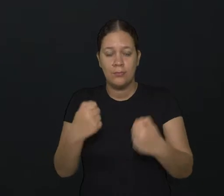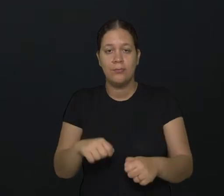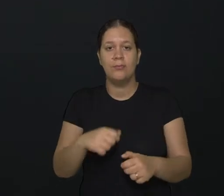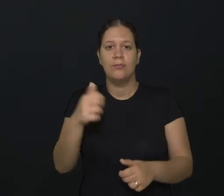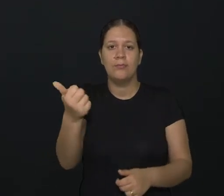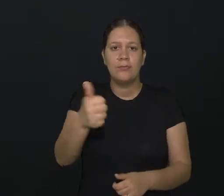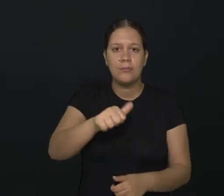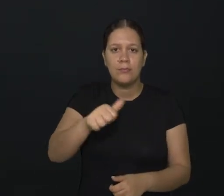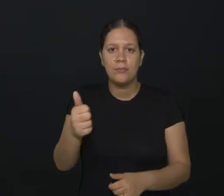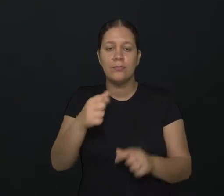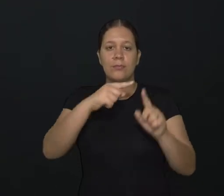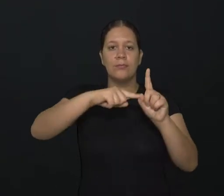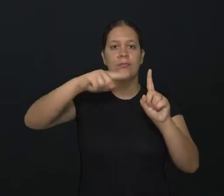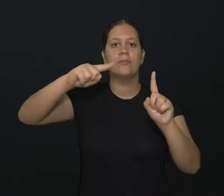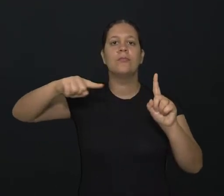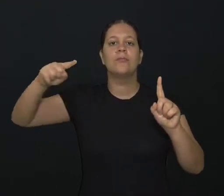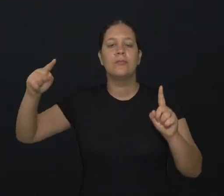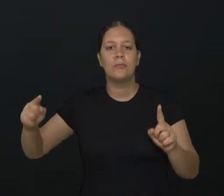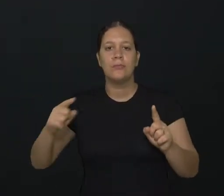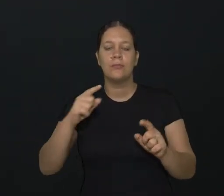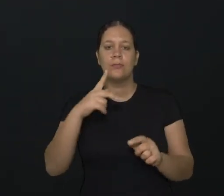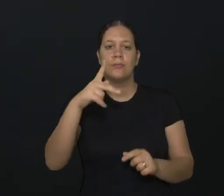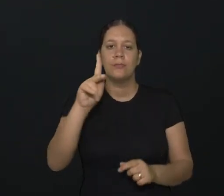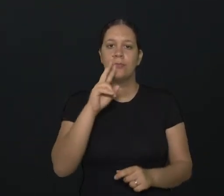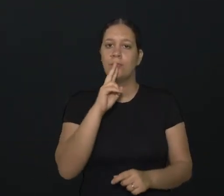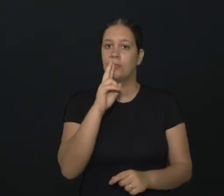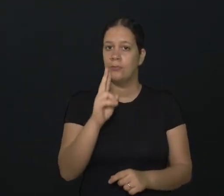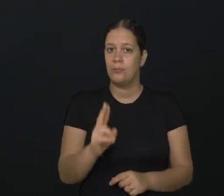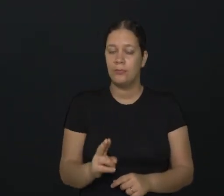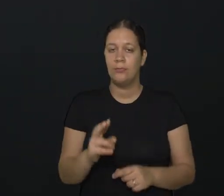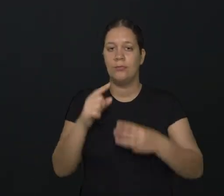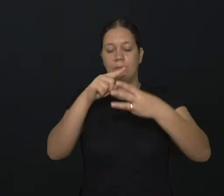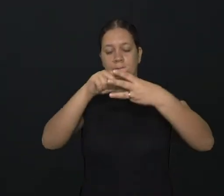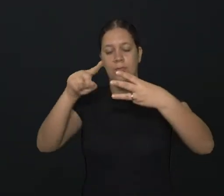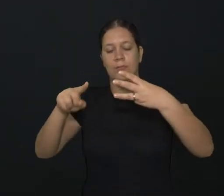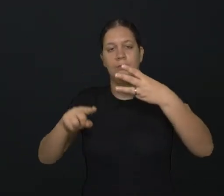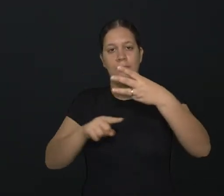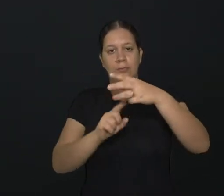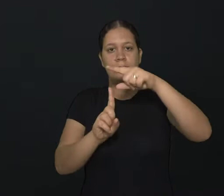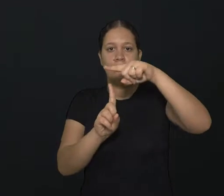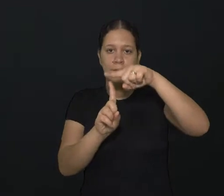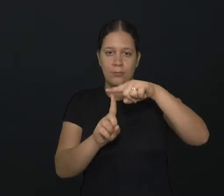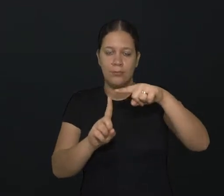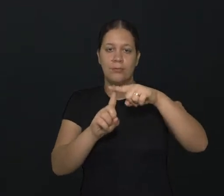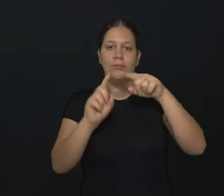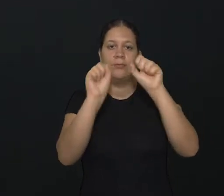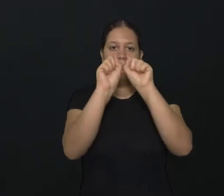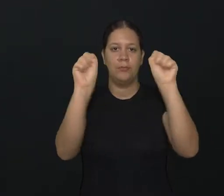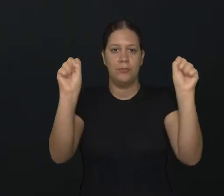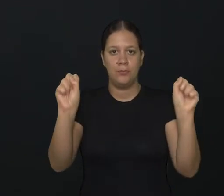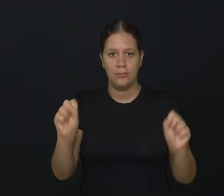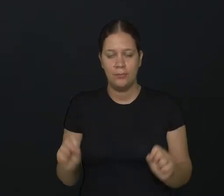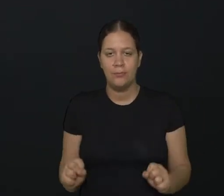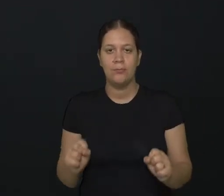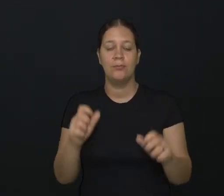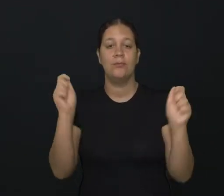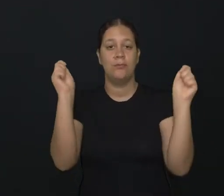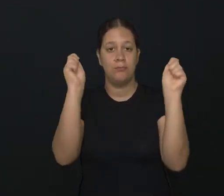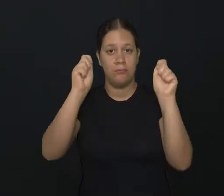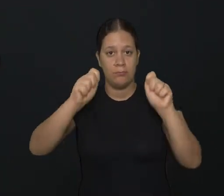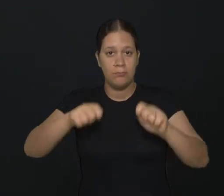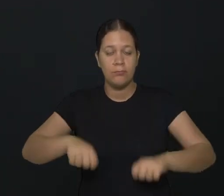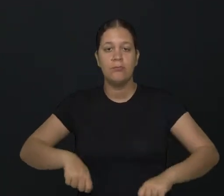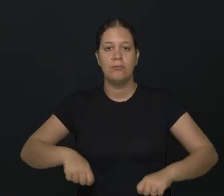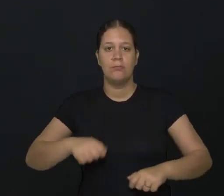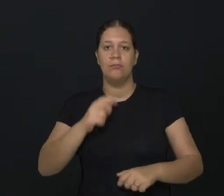analisar graficamente a sua solução. Lembrando sempre que nós temos três tipos de solução para um sistema. Esse sistema